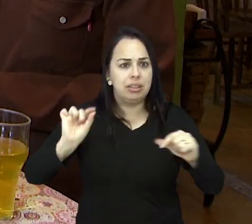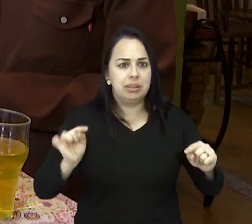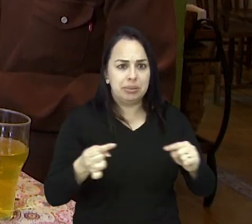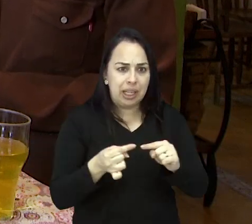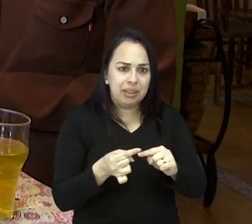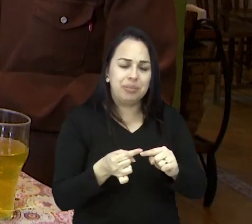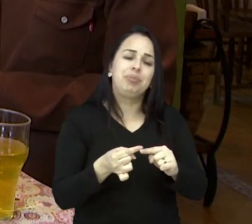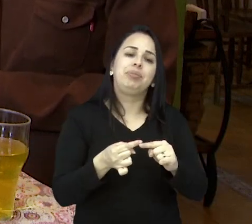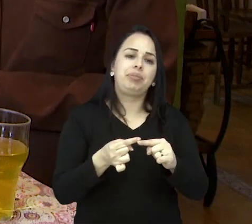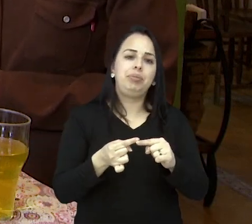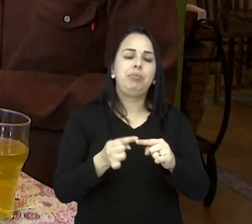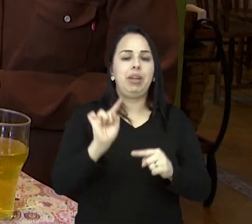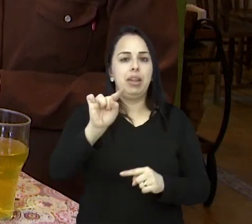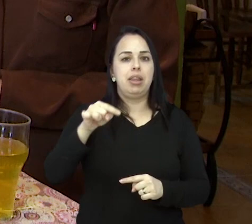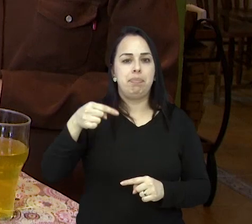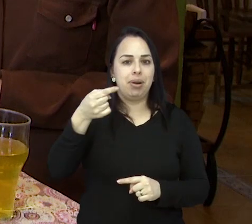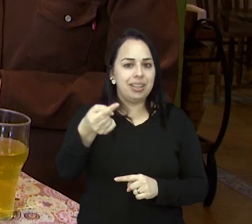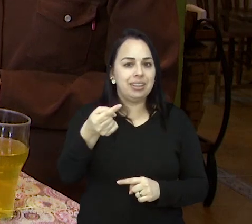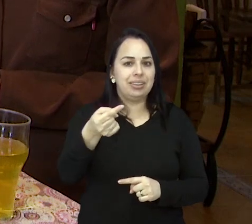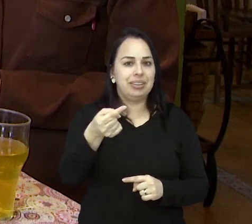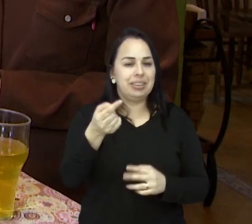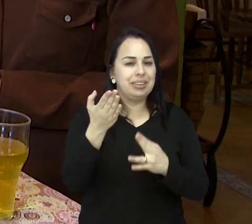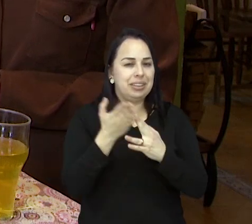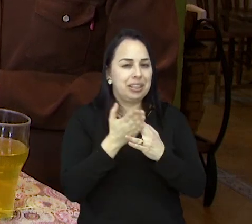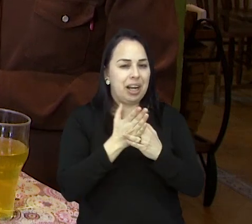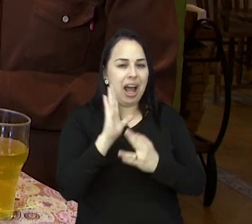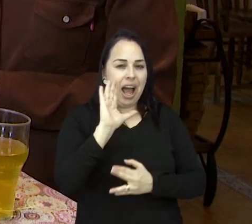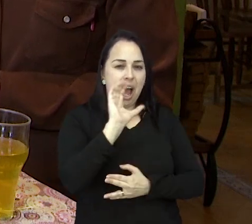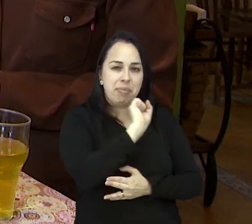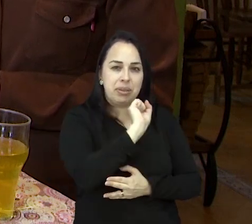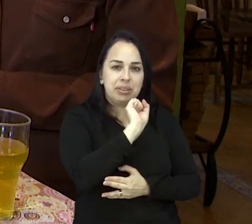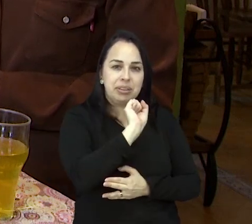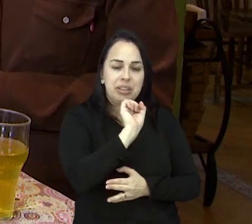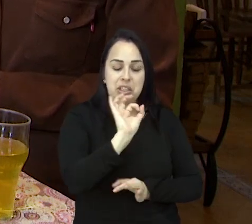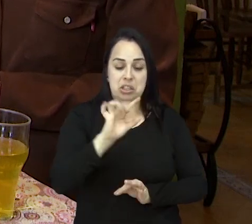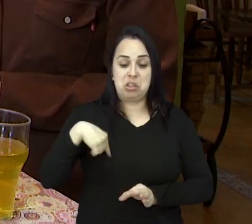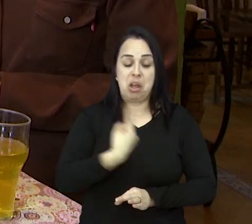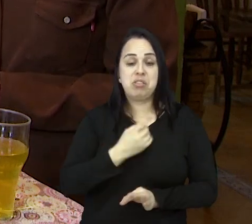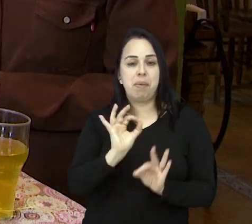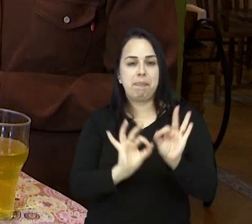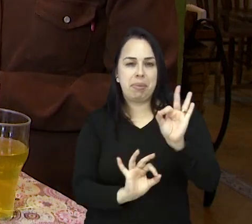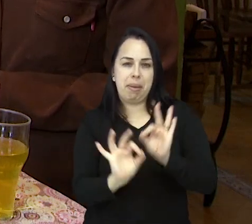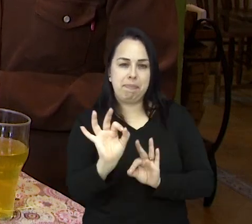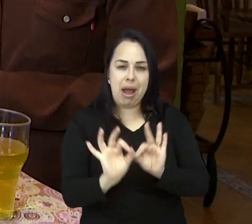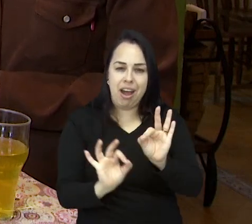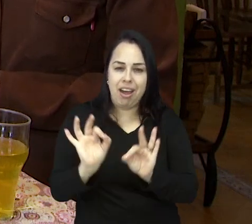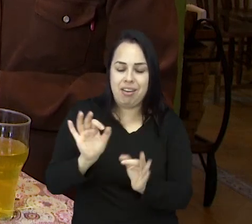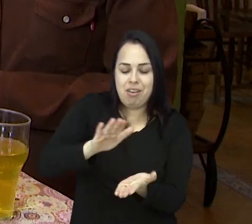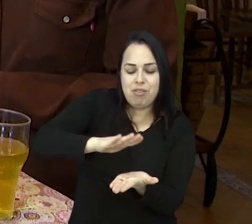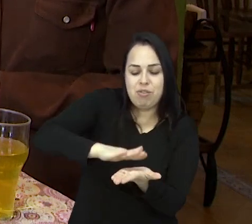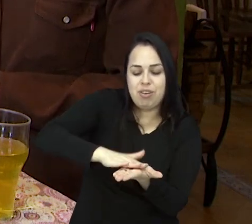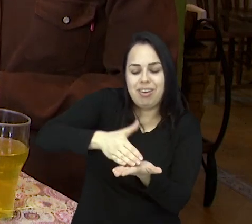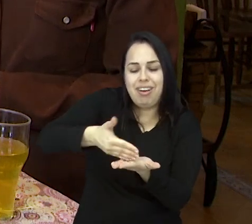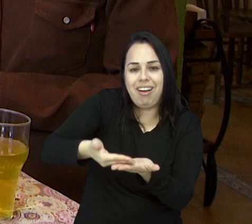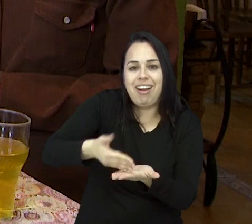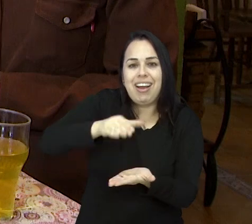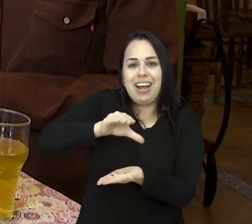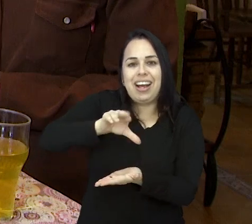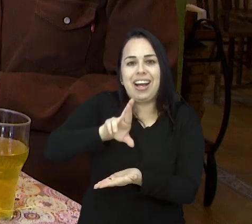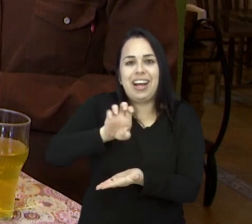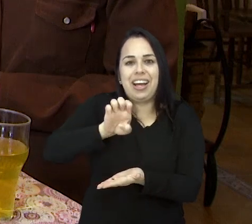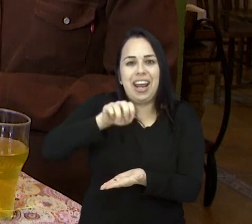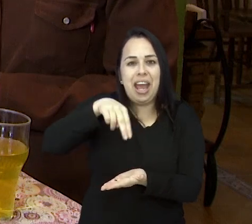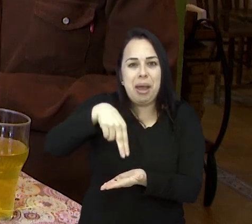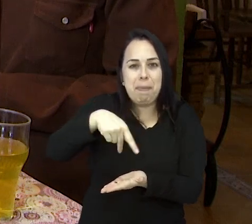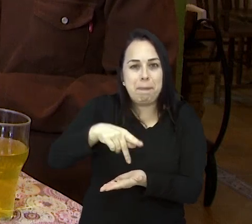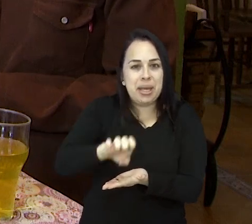a bebida, no caso o chá, a gente vai fazer o seguinte, eu vou para um rápido intervalo. Enquanto a gente prepara aqui o crepe, a gente vai ser...